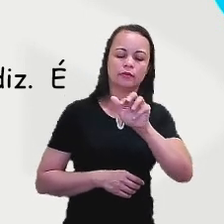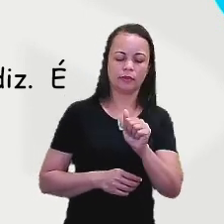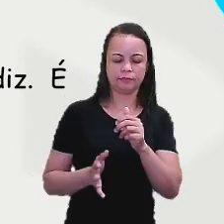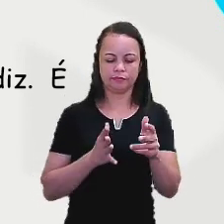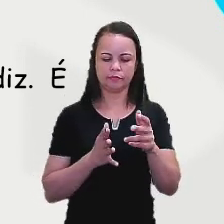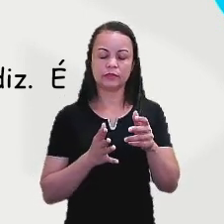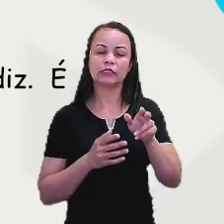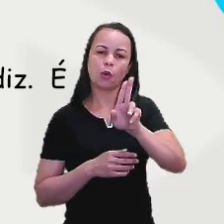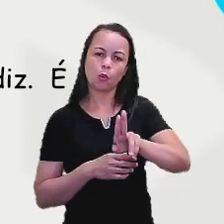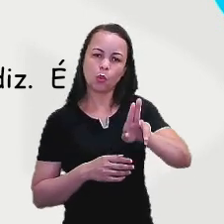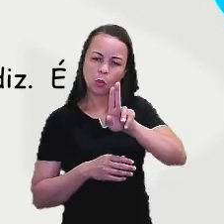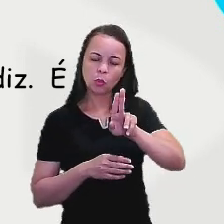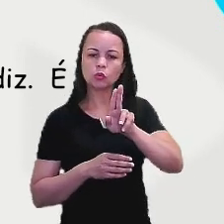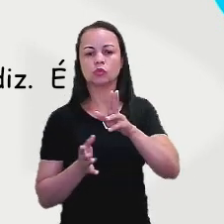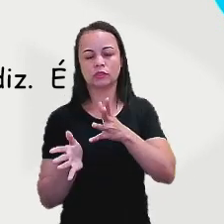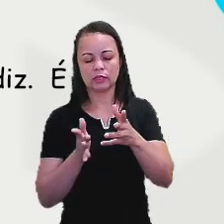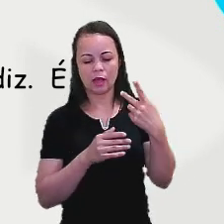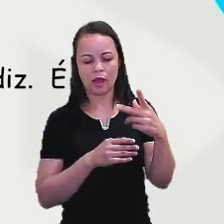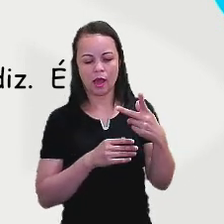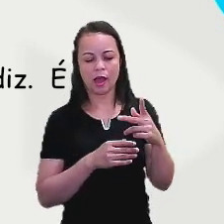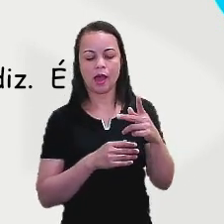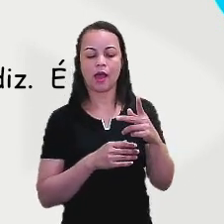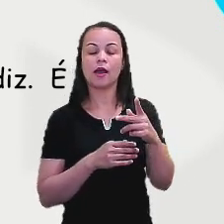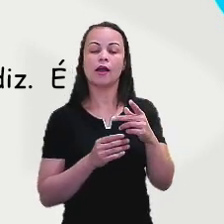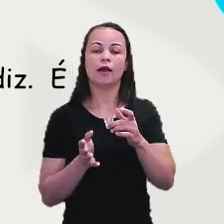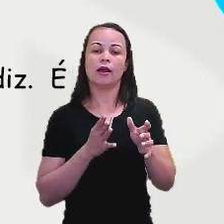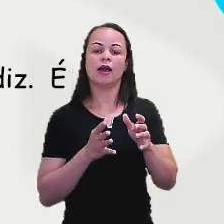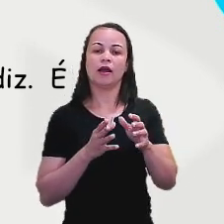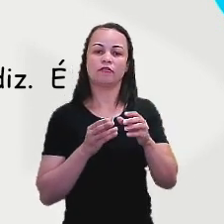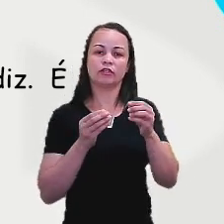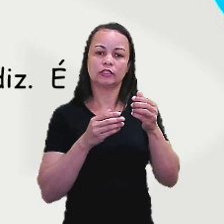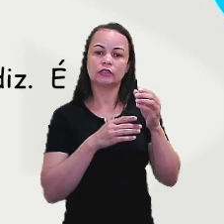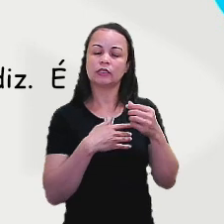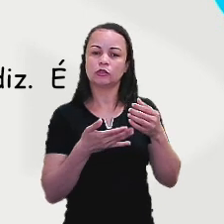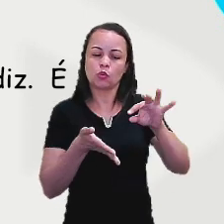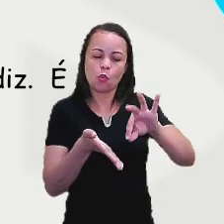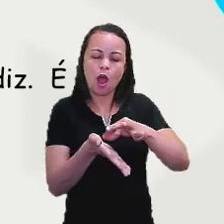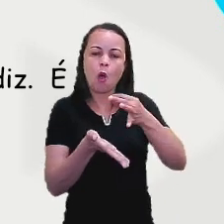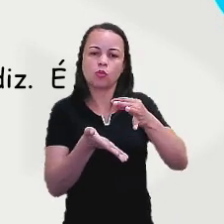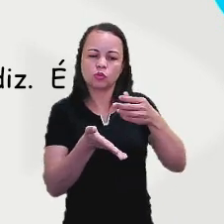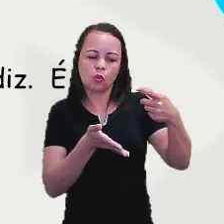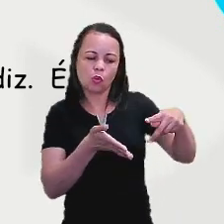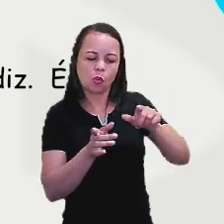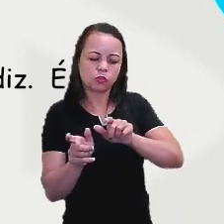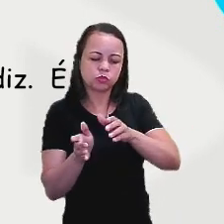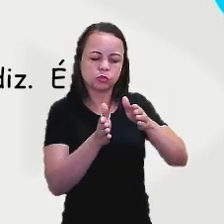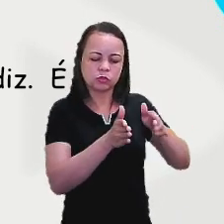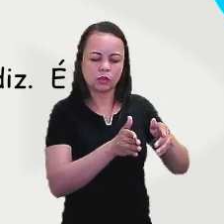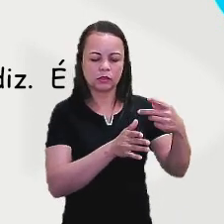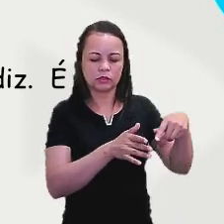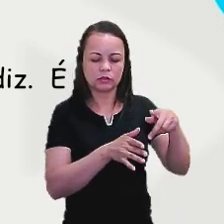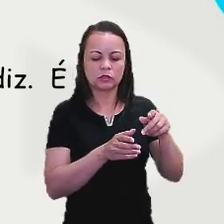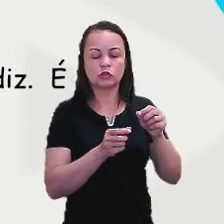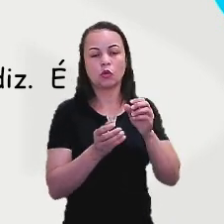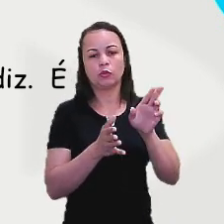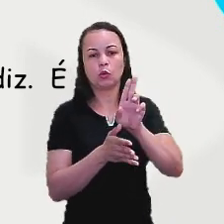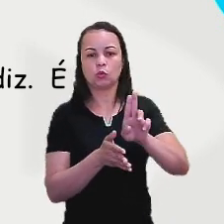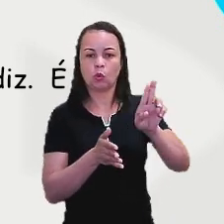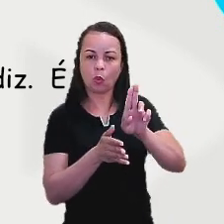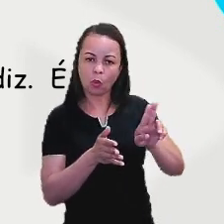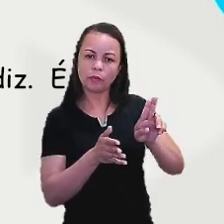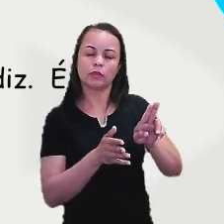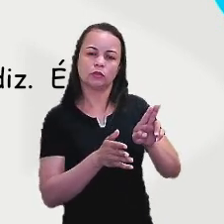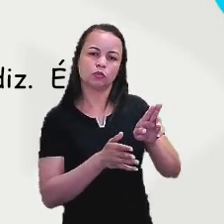nossas palavras, ou seja, trata-se de uma paráfrase. Contudo, é necessário indicar o sobrenome do autor e o ano da